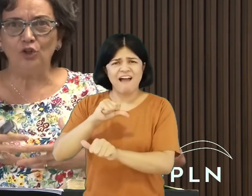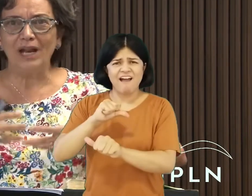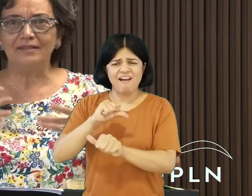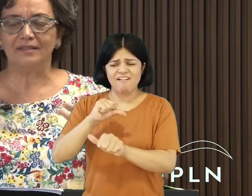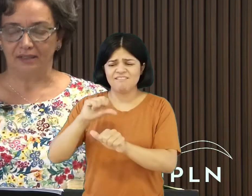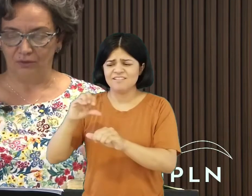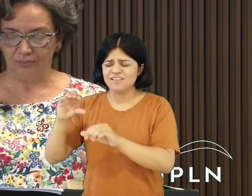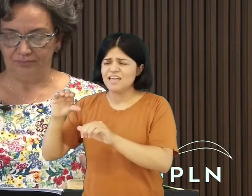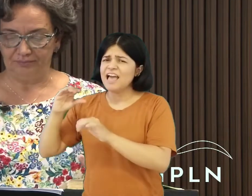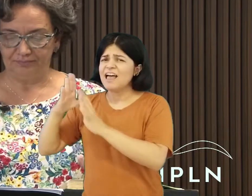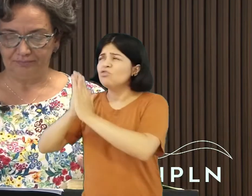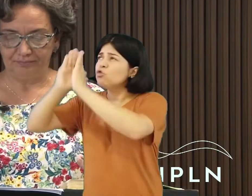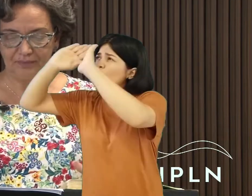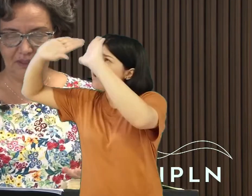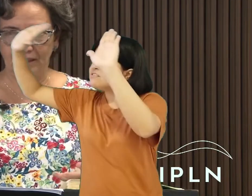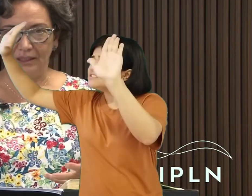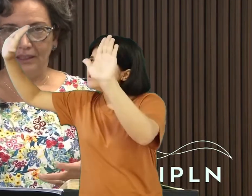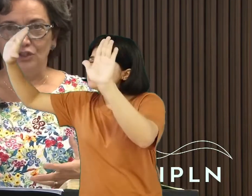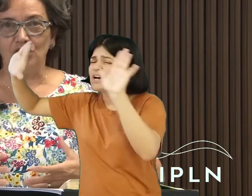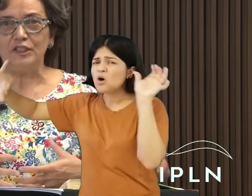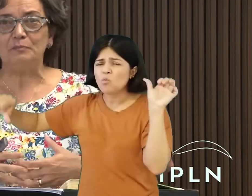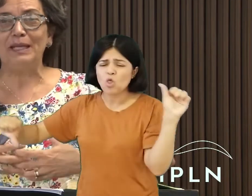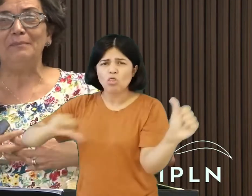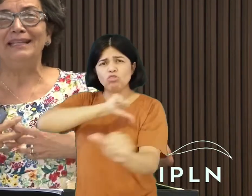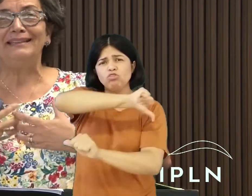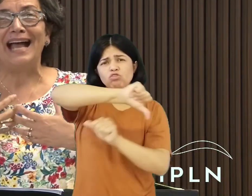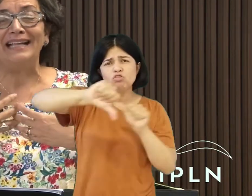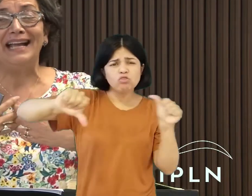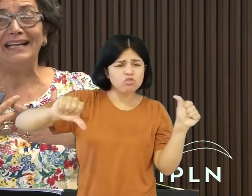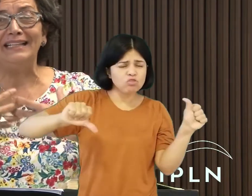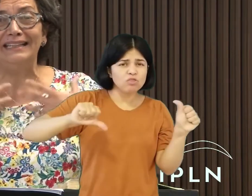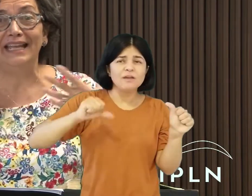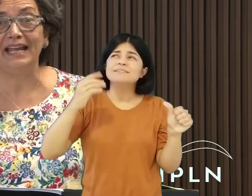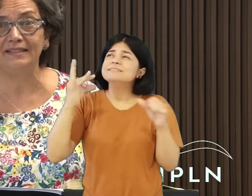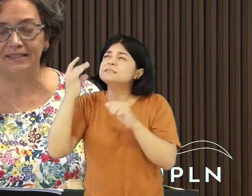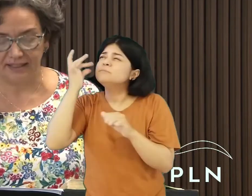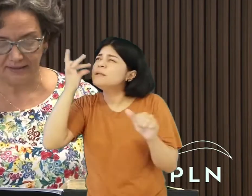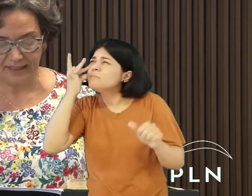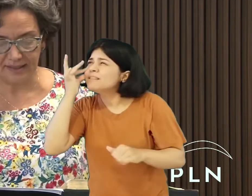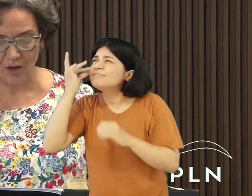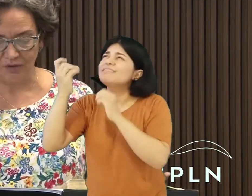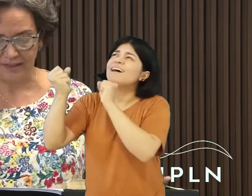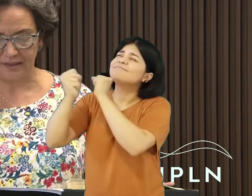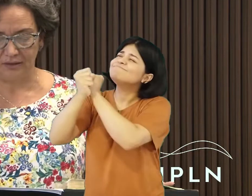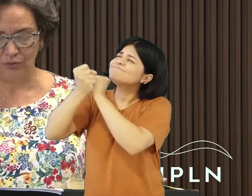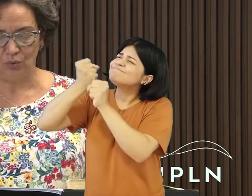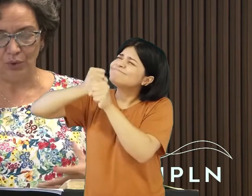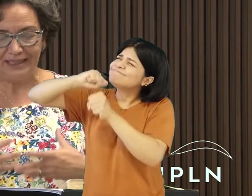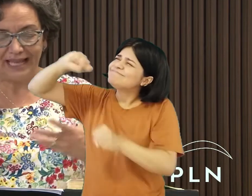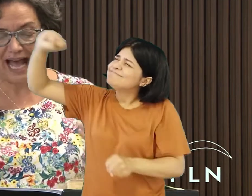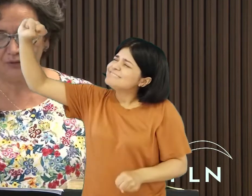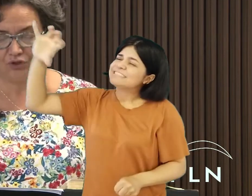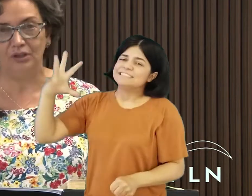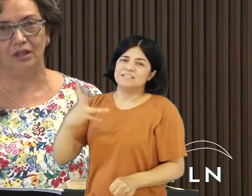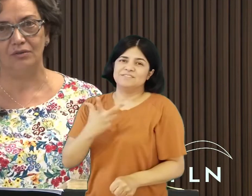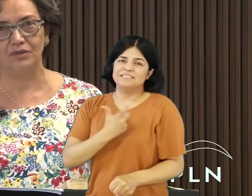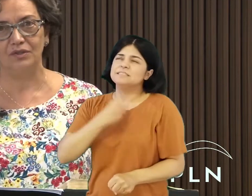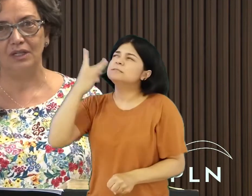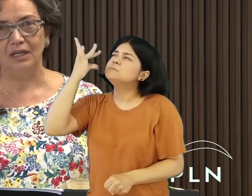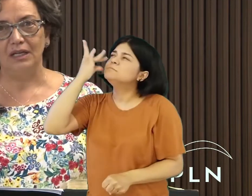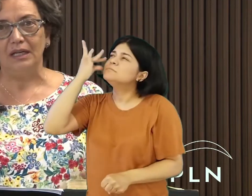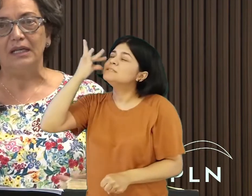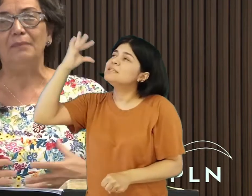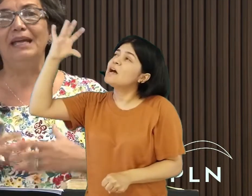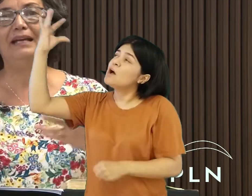da adoração, de experimentar da grandeza da salvação, do cuidado de